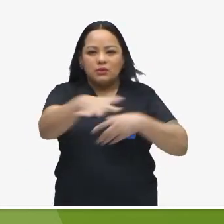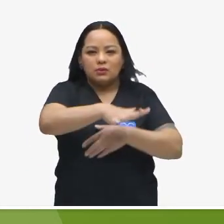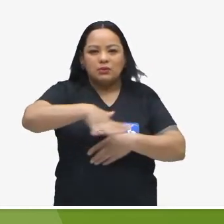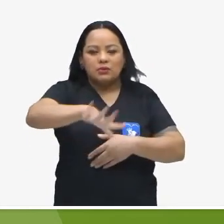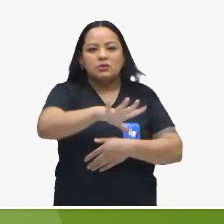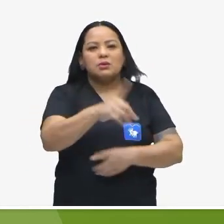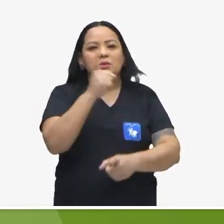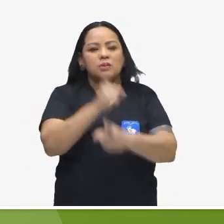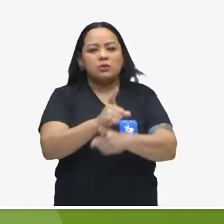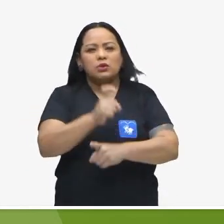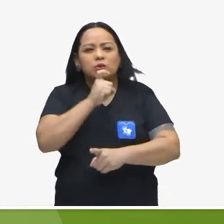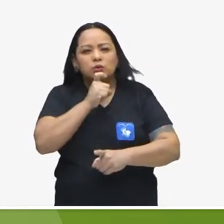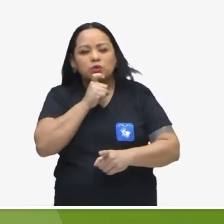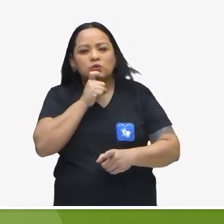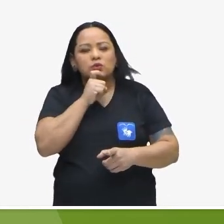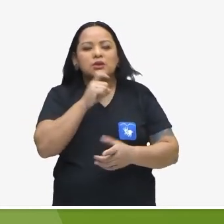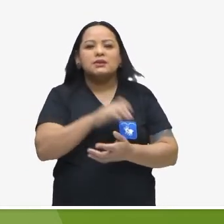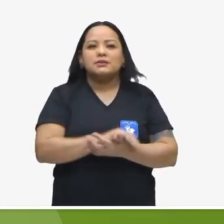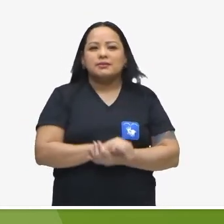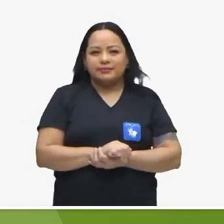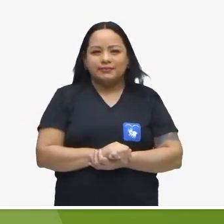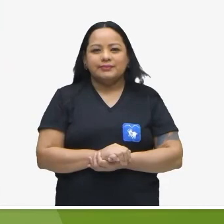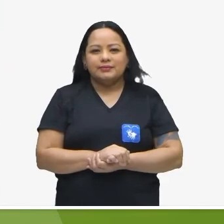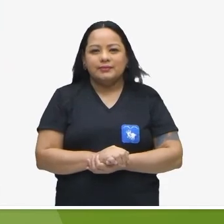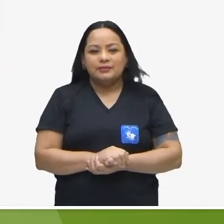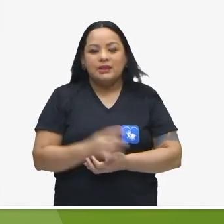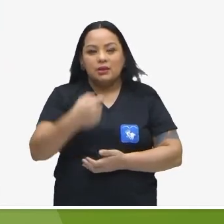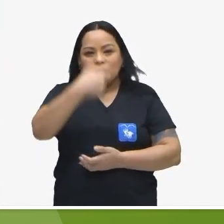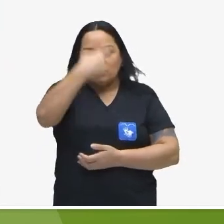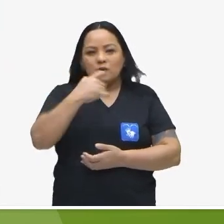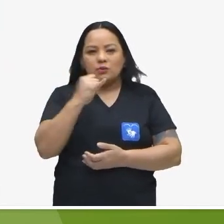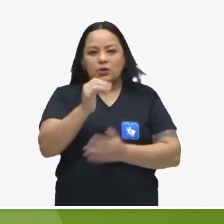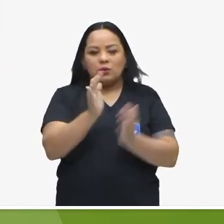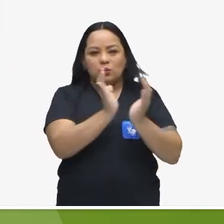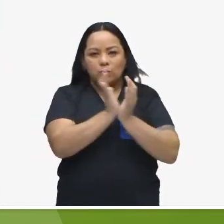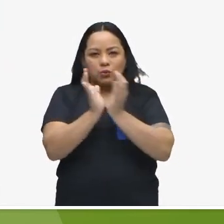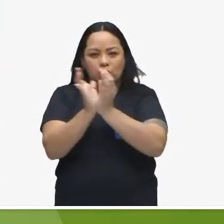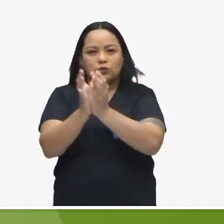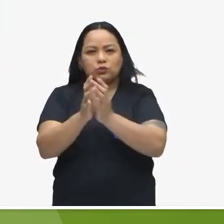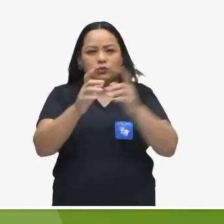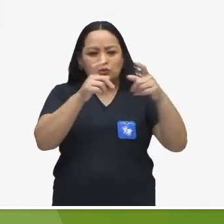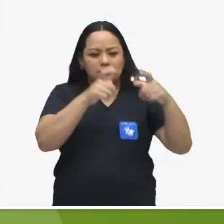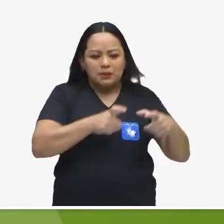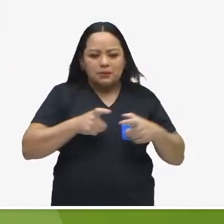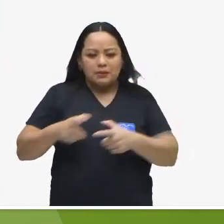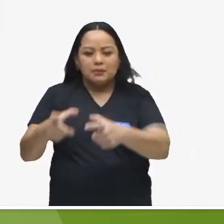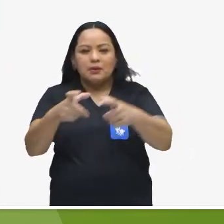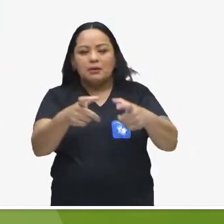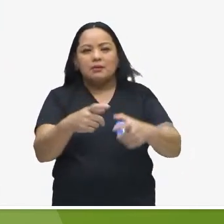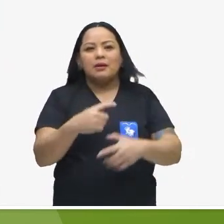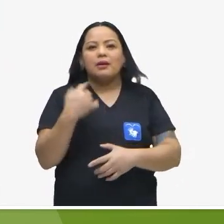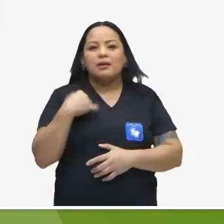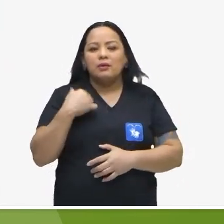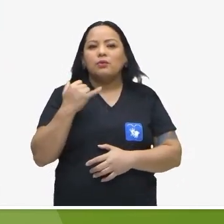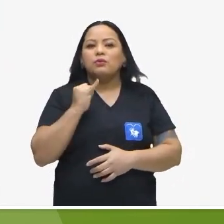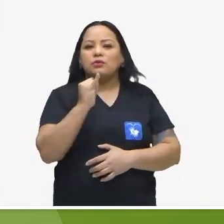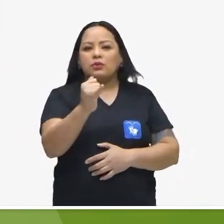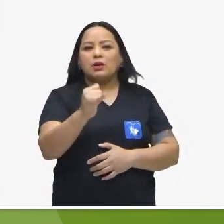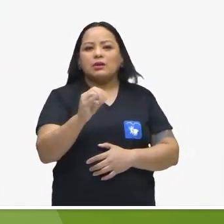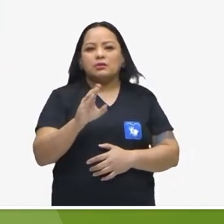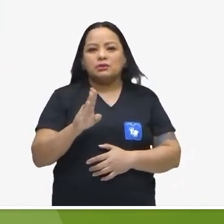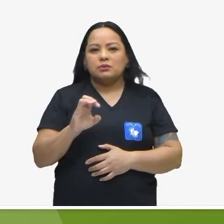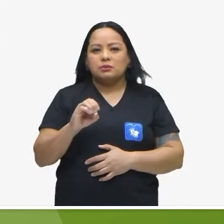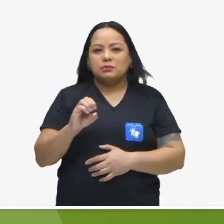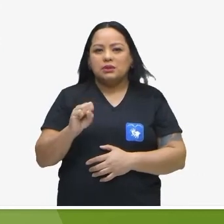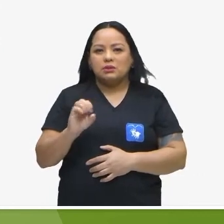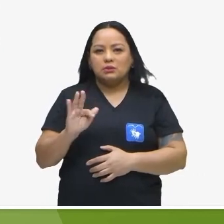mais frias, nas regiões polares. Então, quando eu tenho o conjunto desses ecossistemas, eu falo em biosfera, que